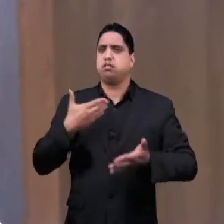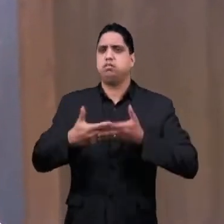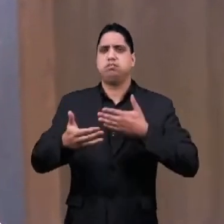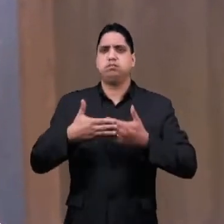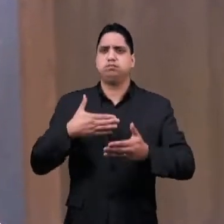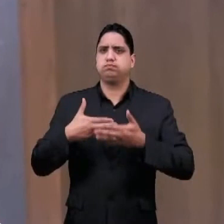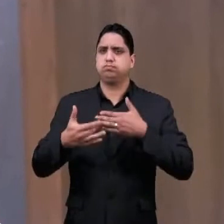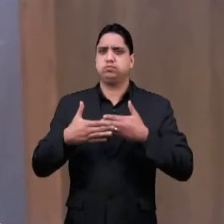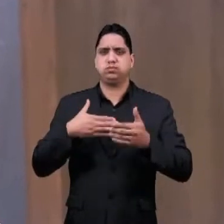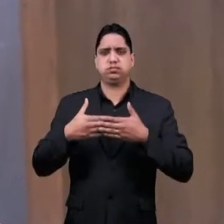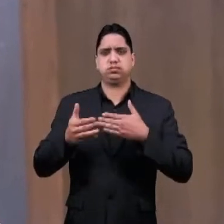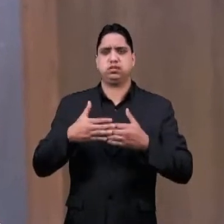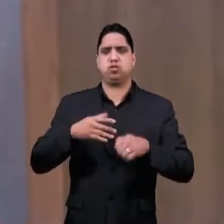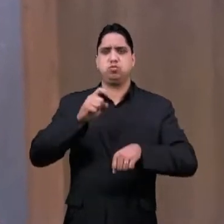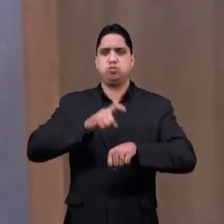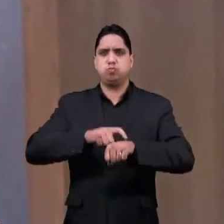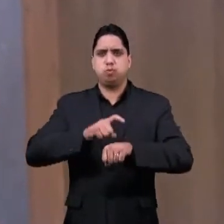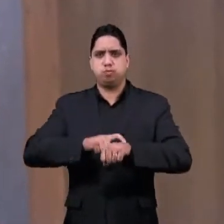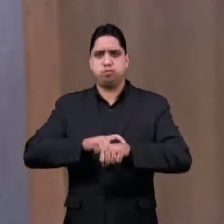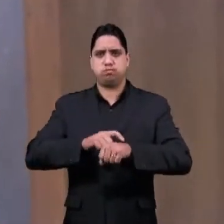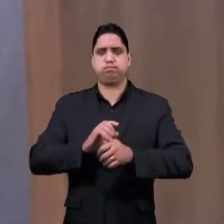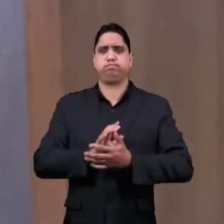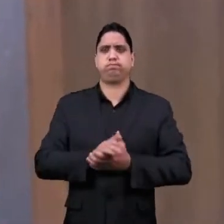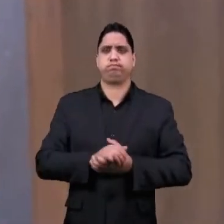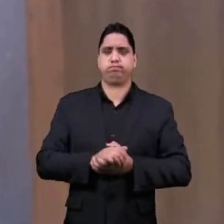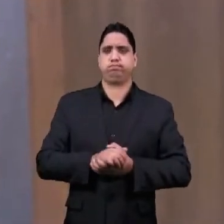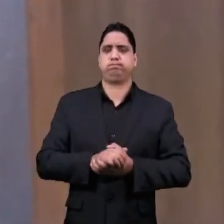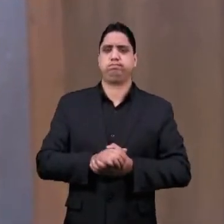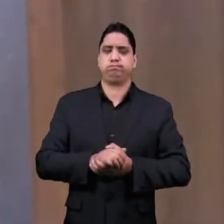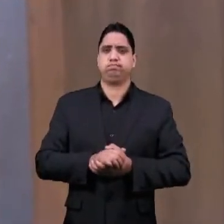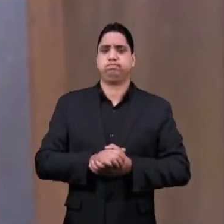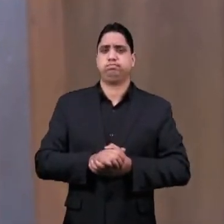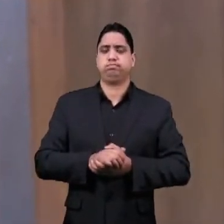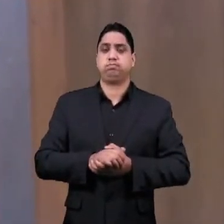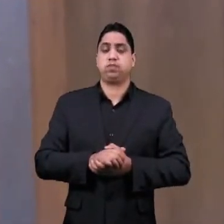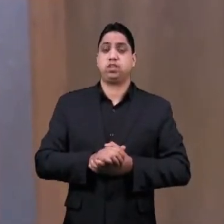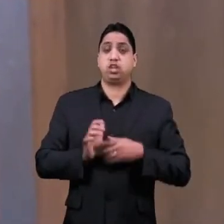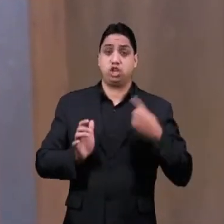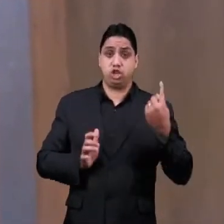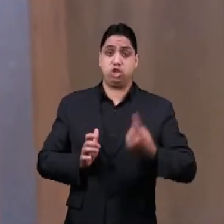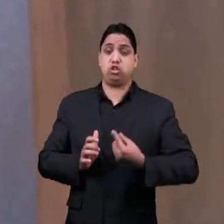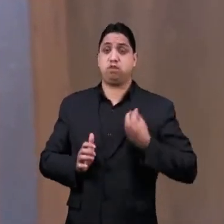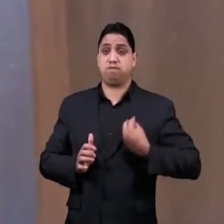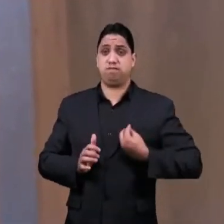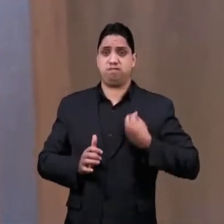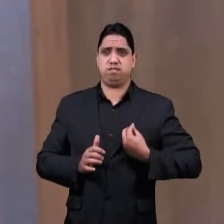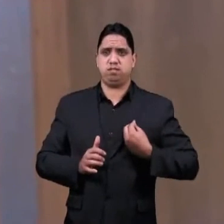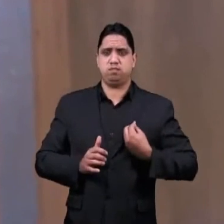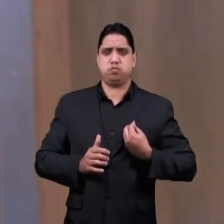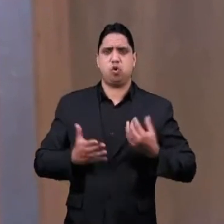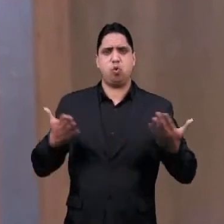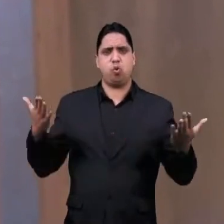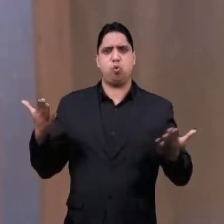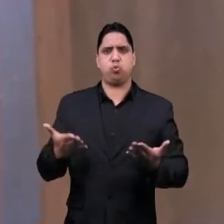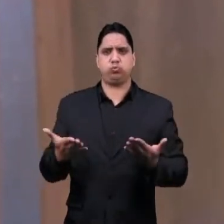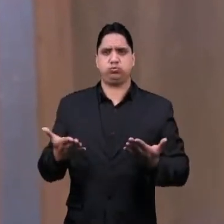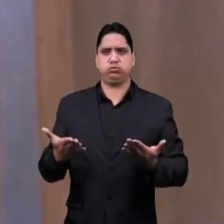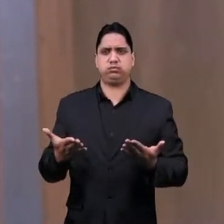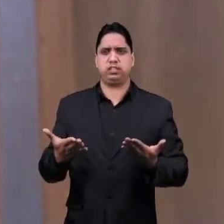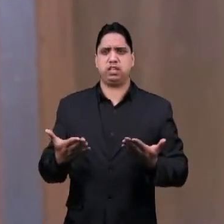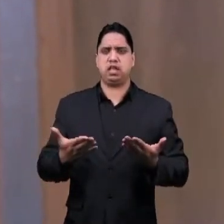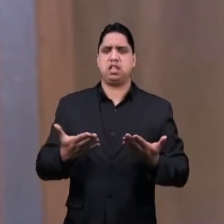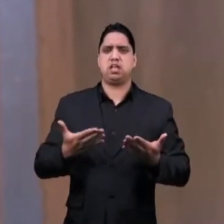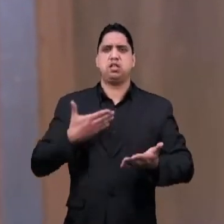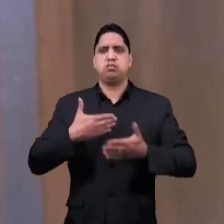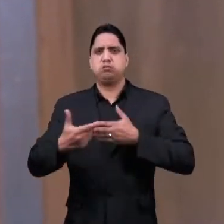Independente da situação que nós nos encontramos, independente da